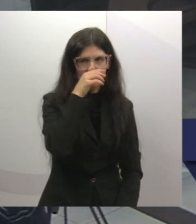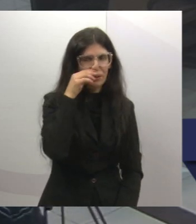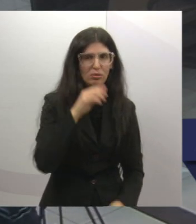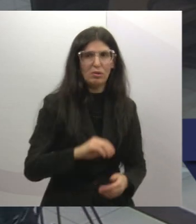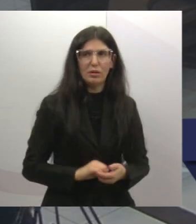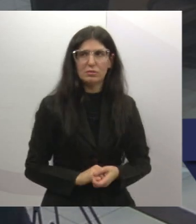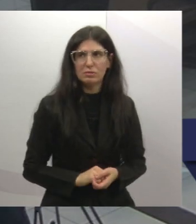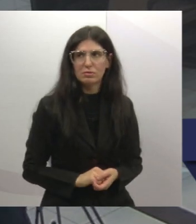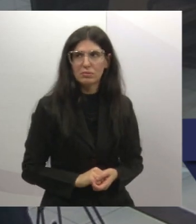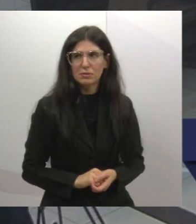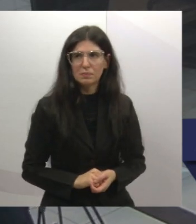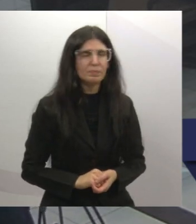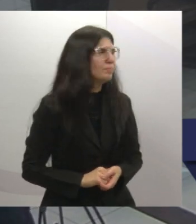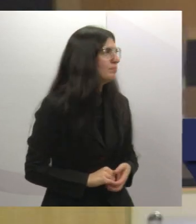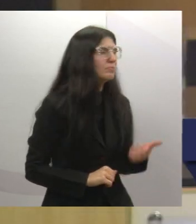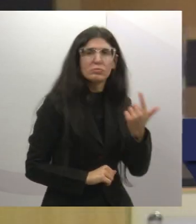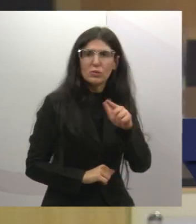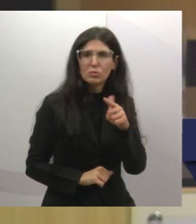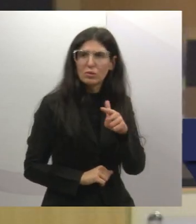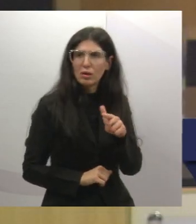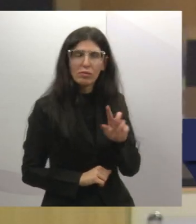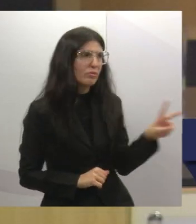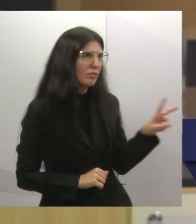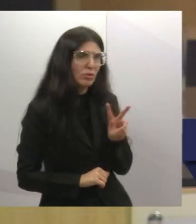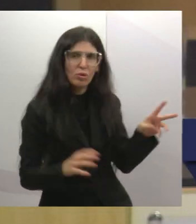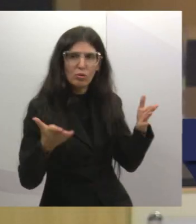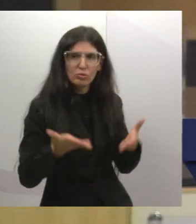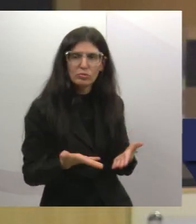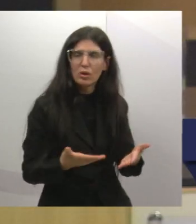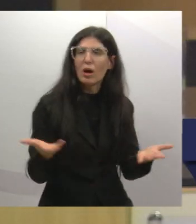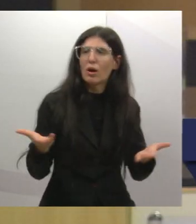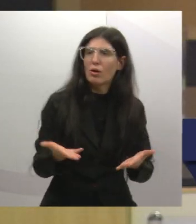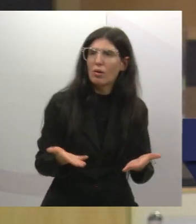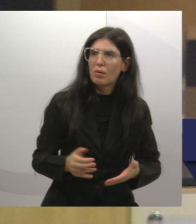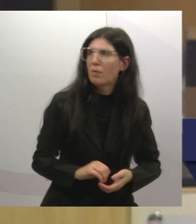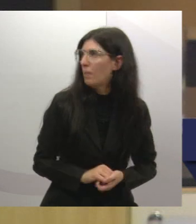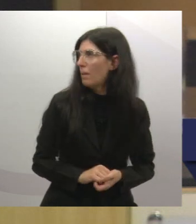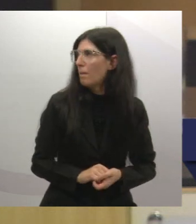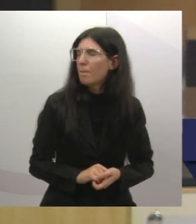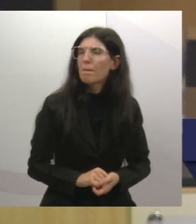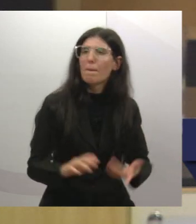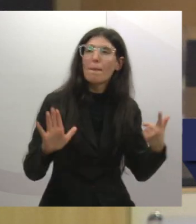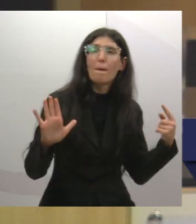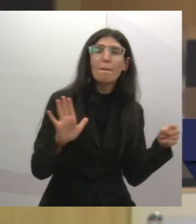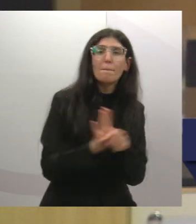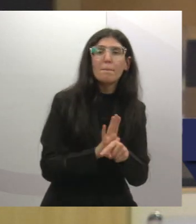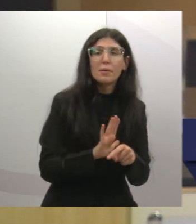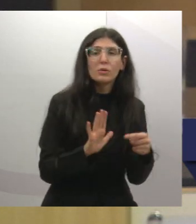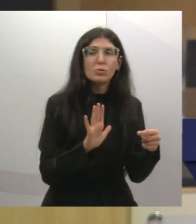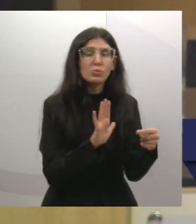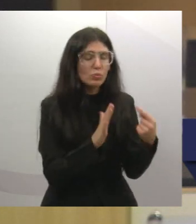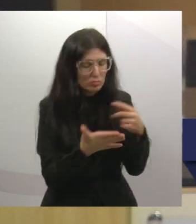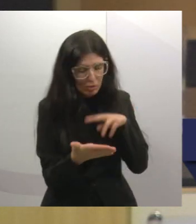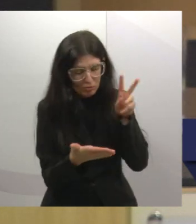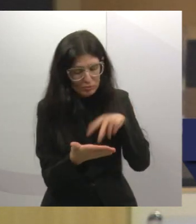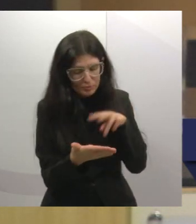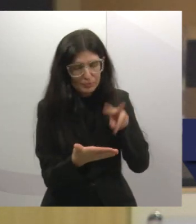Não tendo mais demais vereadores hoje aqui na casa, a gente vai abrir, vamos ver se teve alguma pergunta por algum